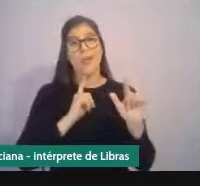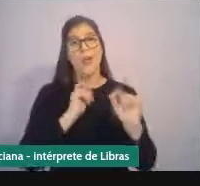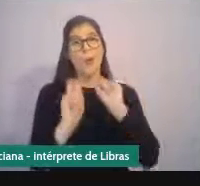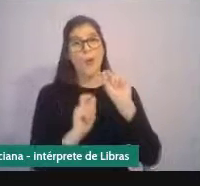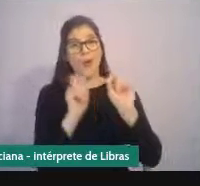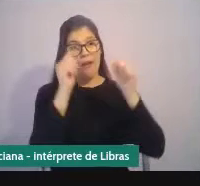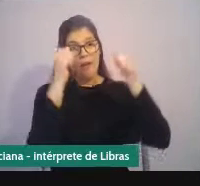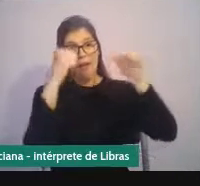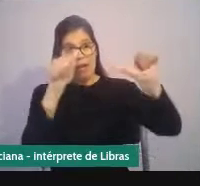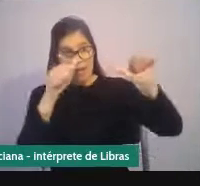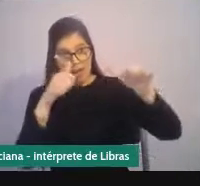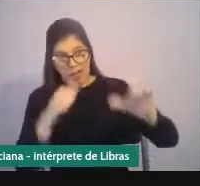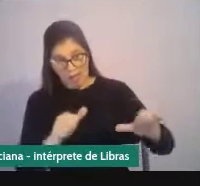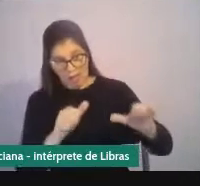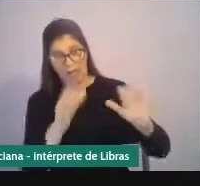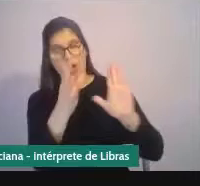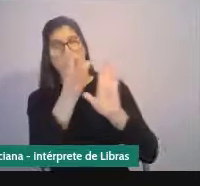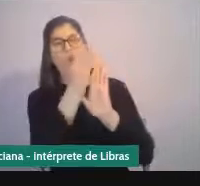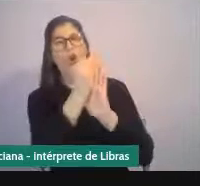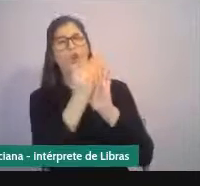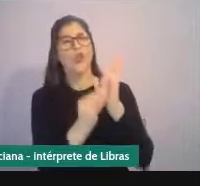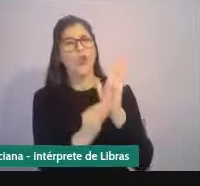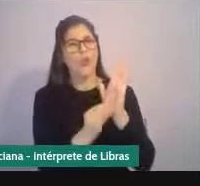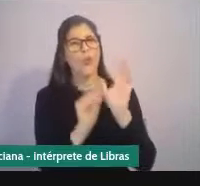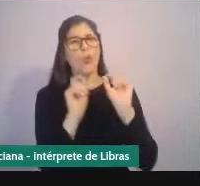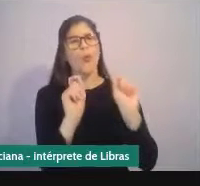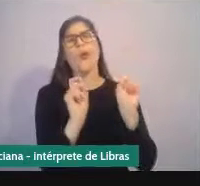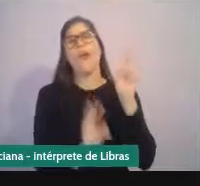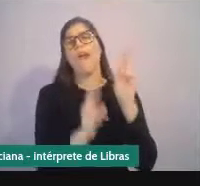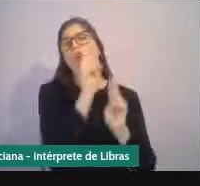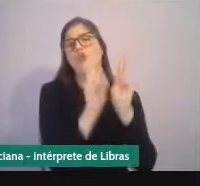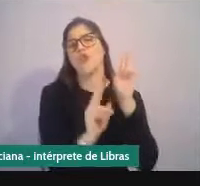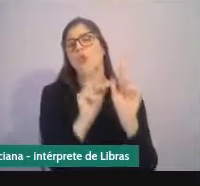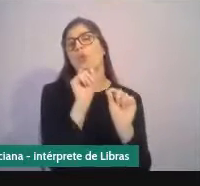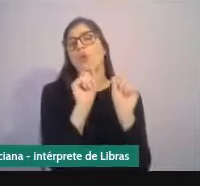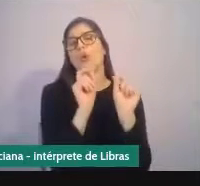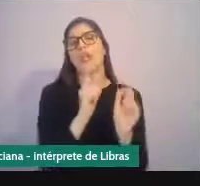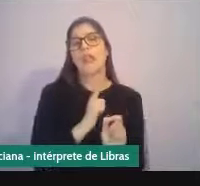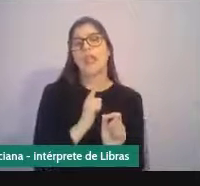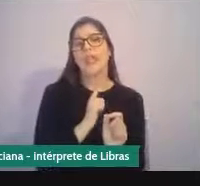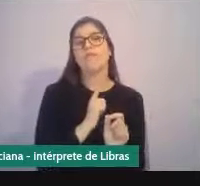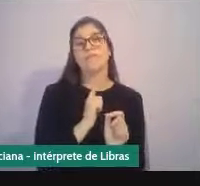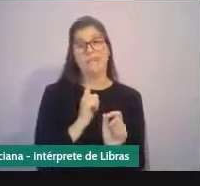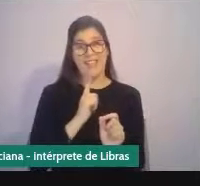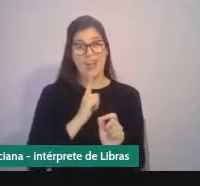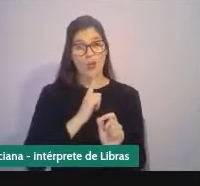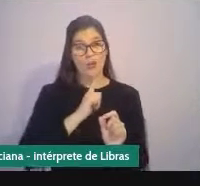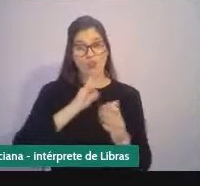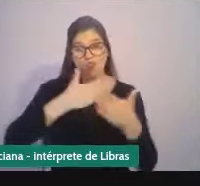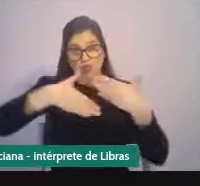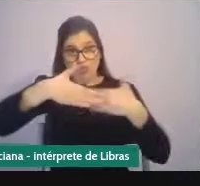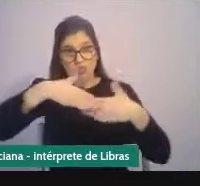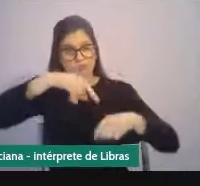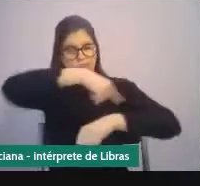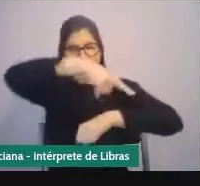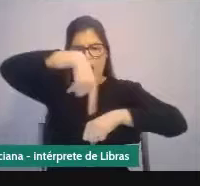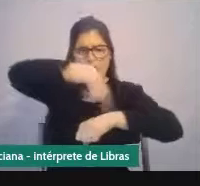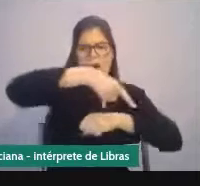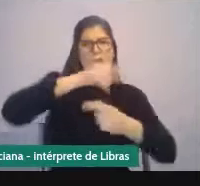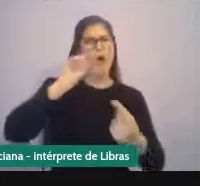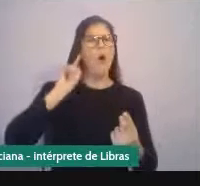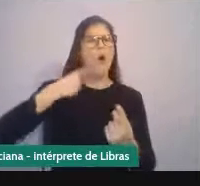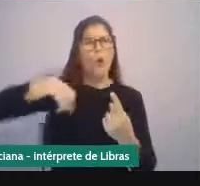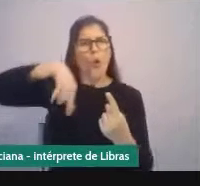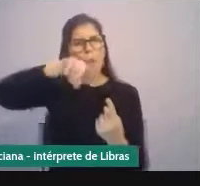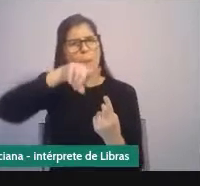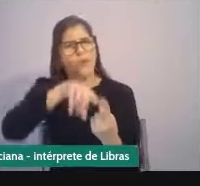os conteúdos, os objetos que foram editados ali reunidos, com uma carga horária estimada, os objetivos,